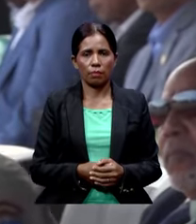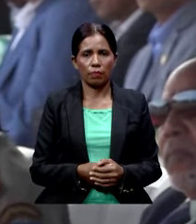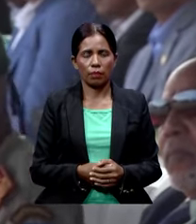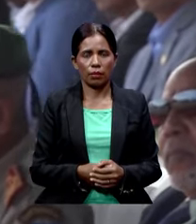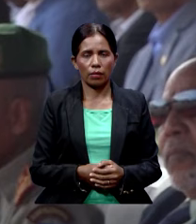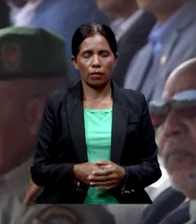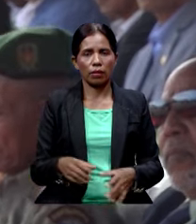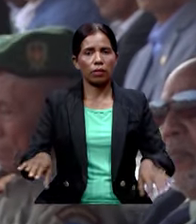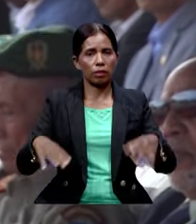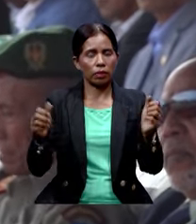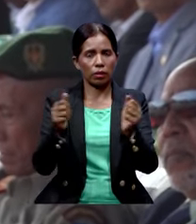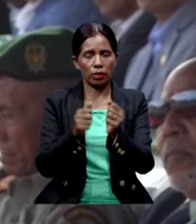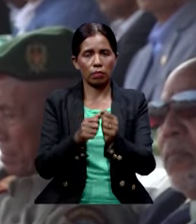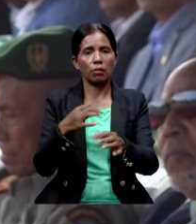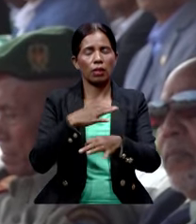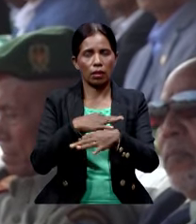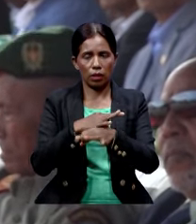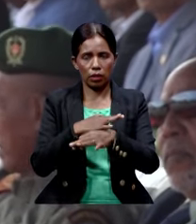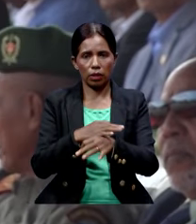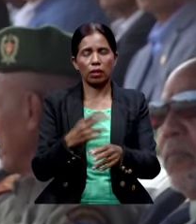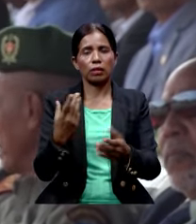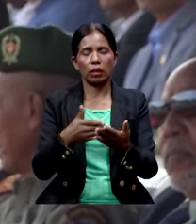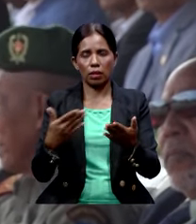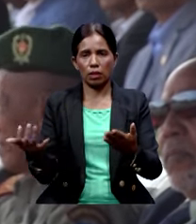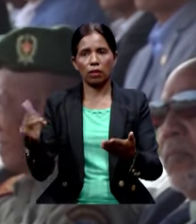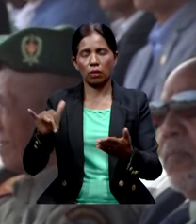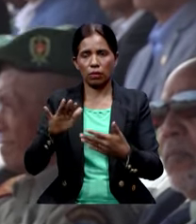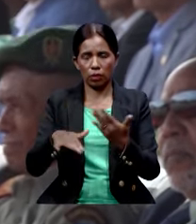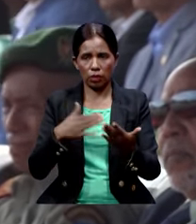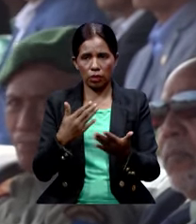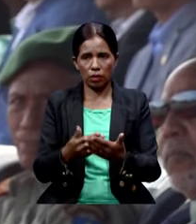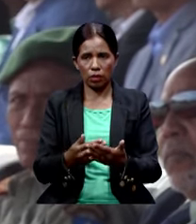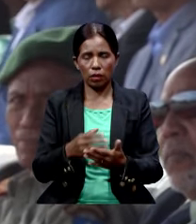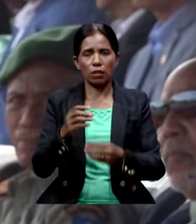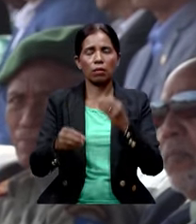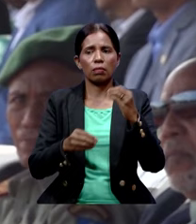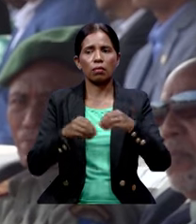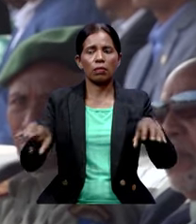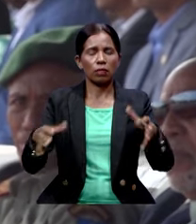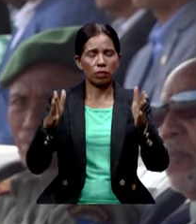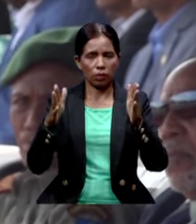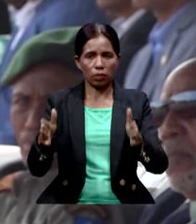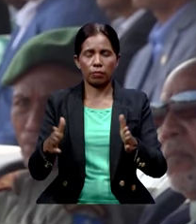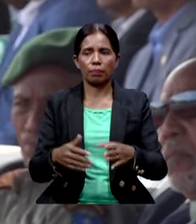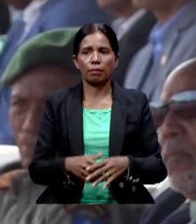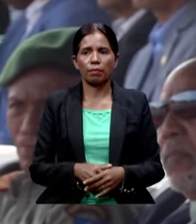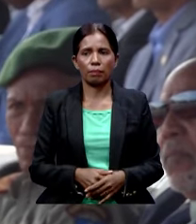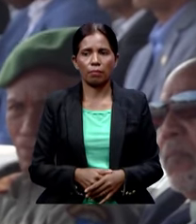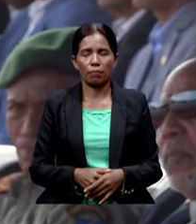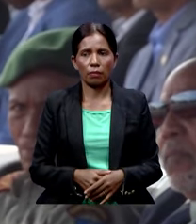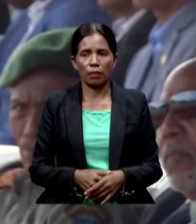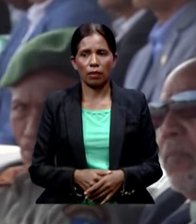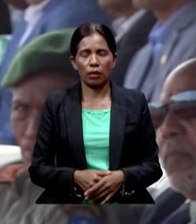Mano serviços de manutenção. E nem significa recursos humanos para manutenção,